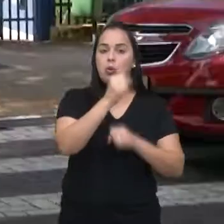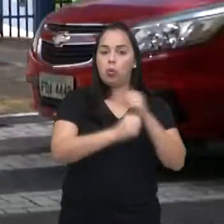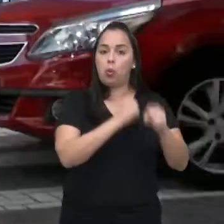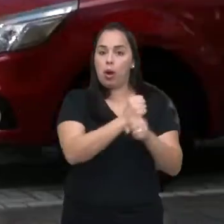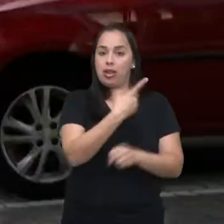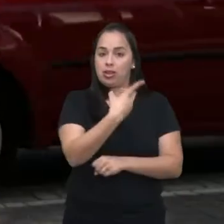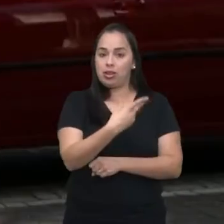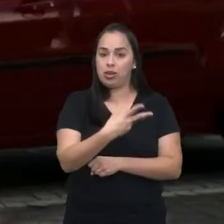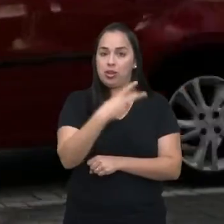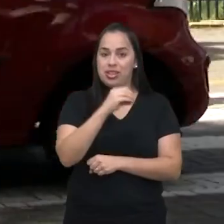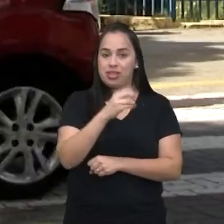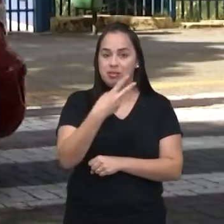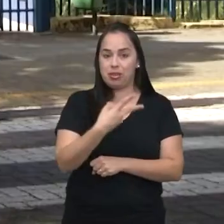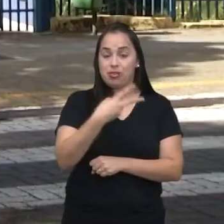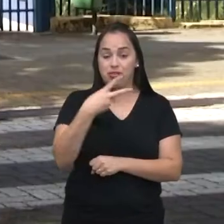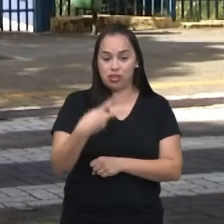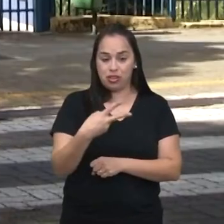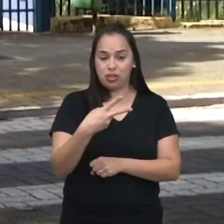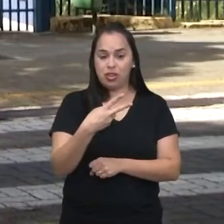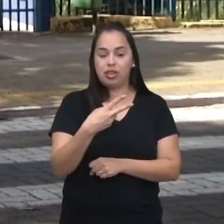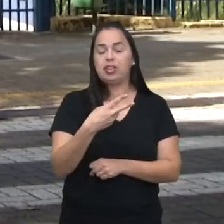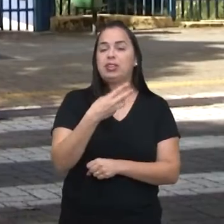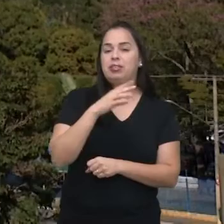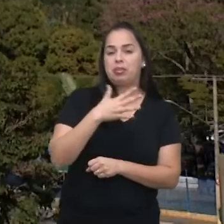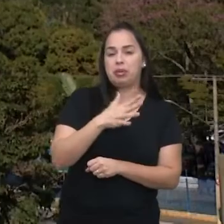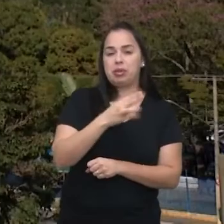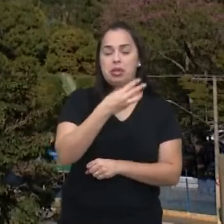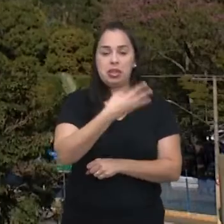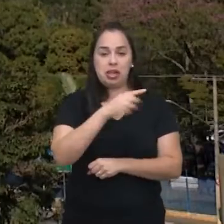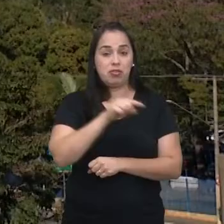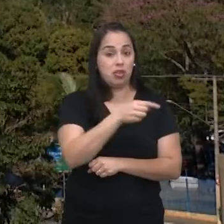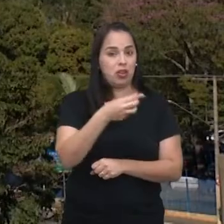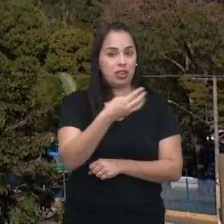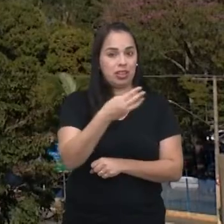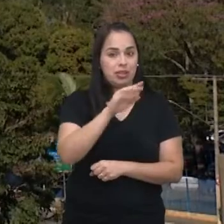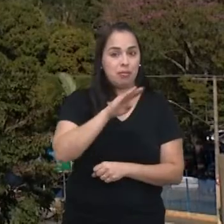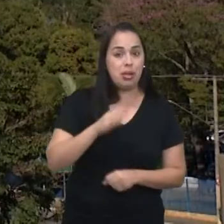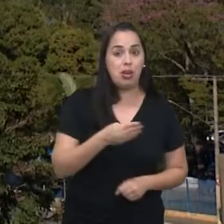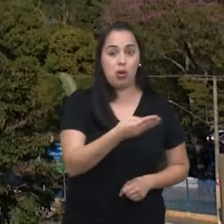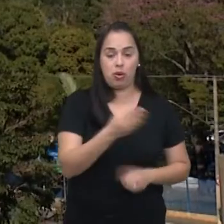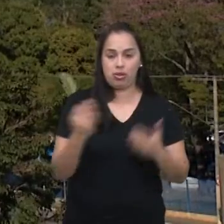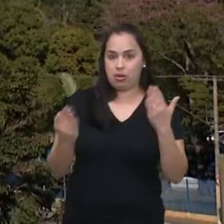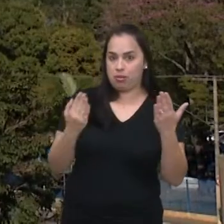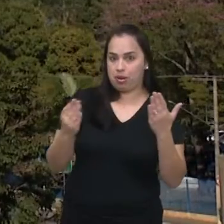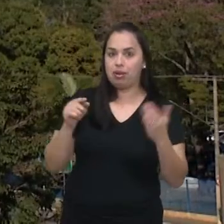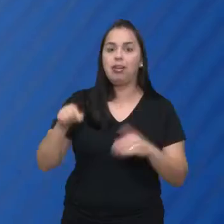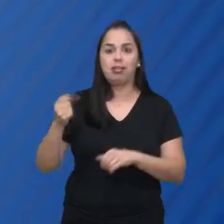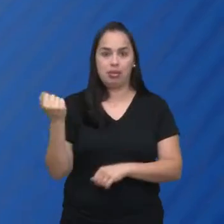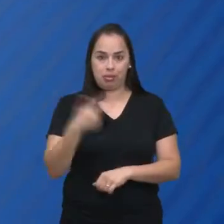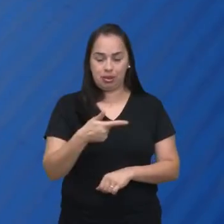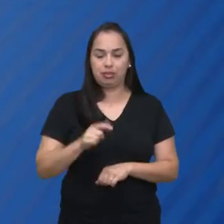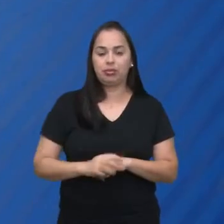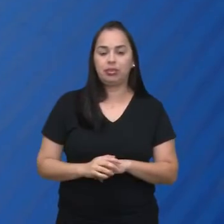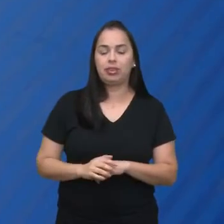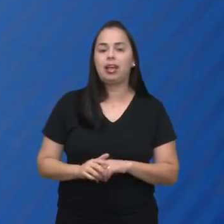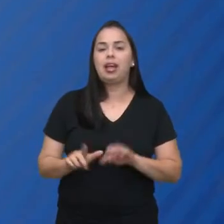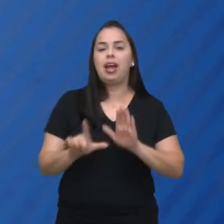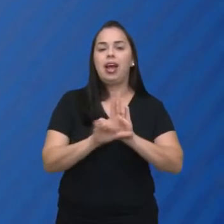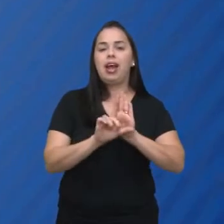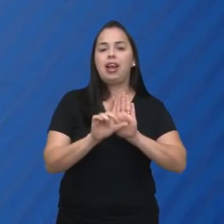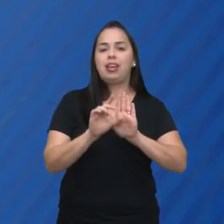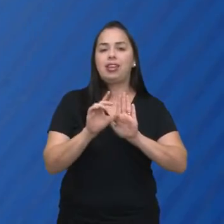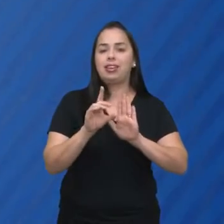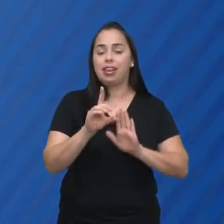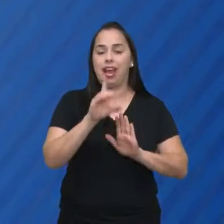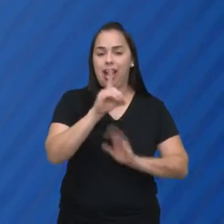maior do que a receita apresentada na ele de o do ano passado fixado em 3,3 bilhões aí ele deu